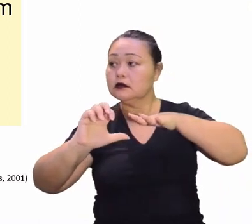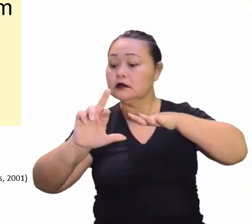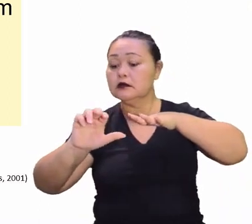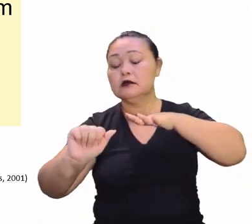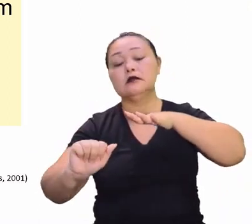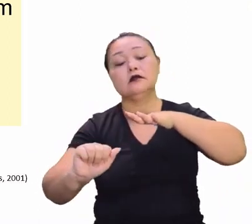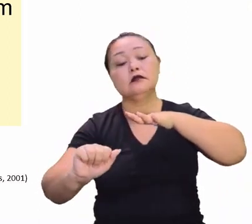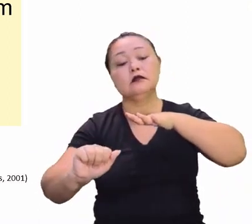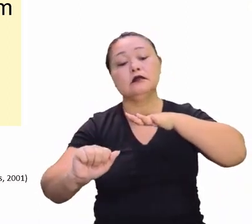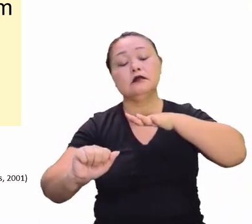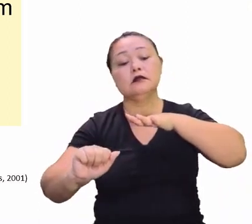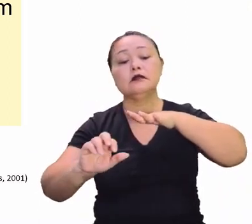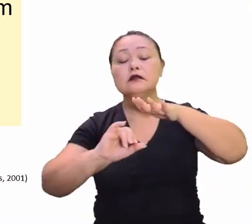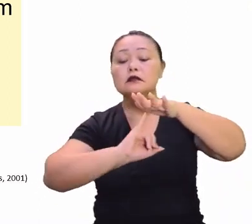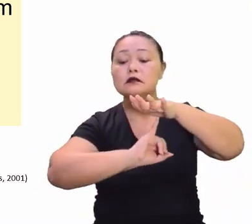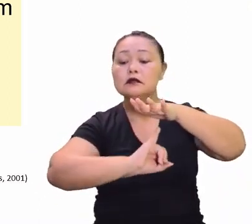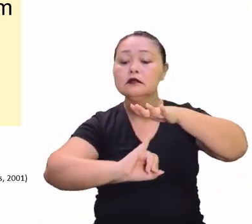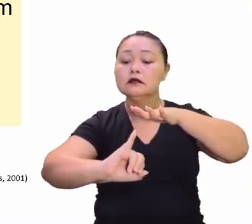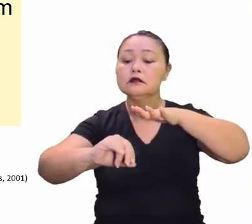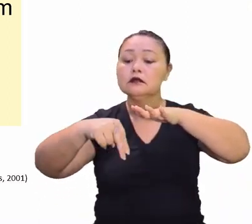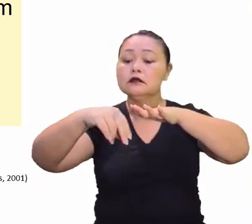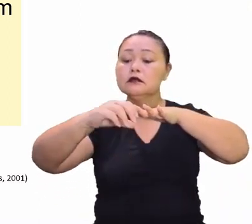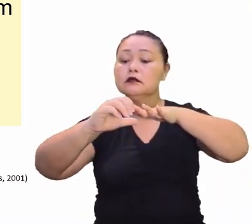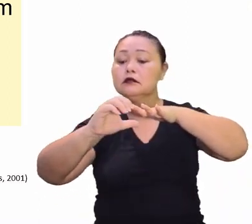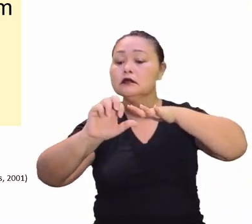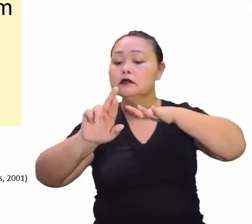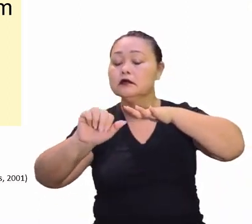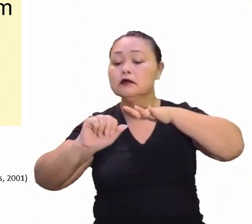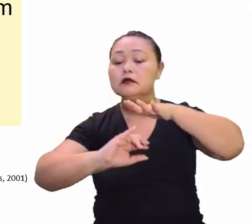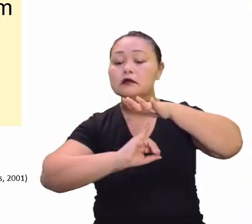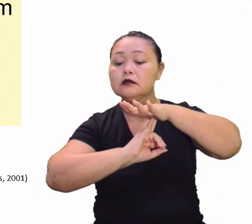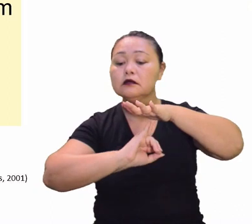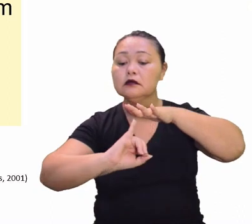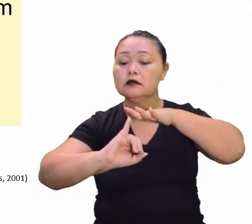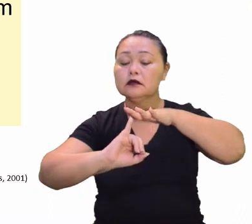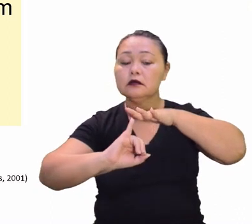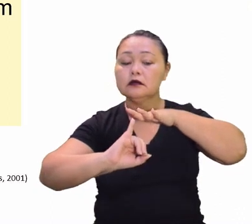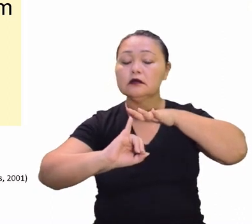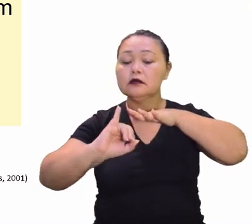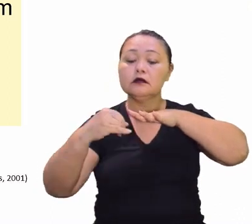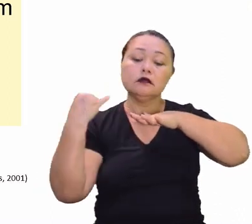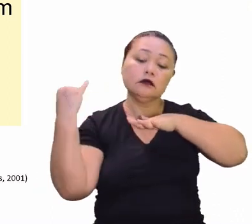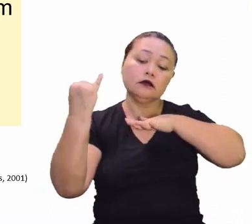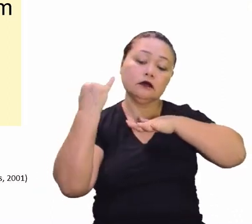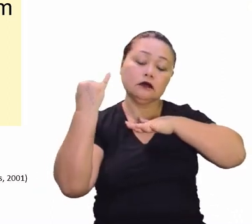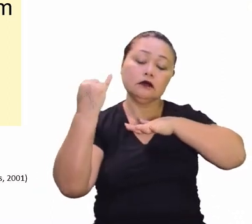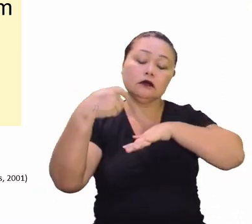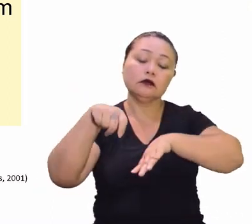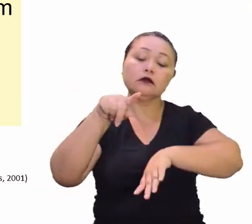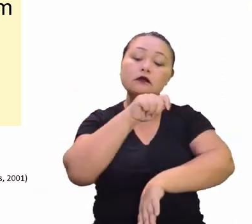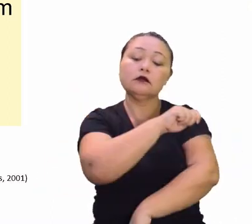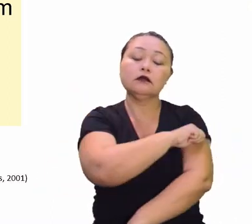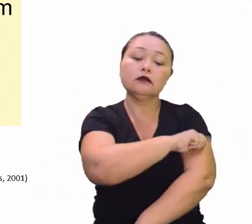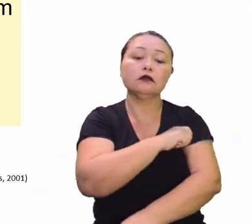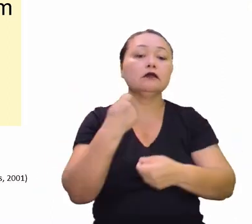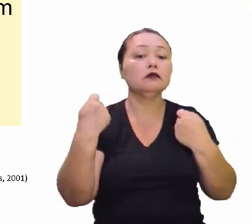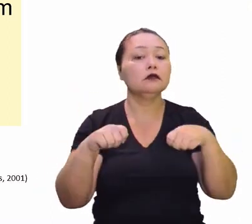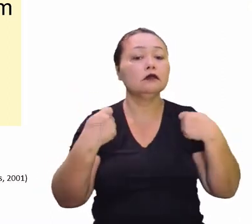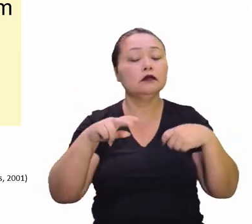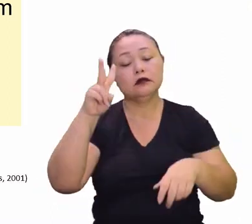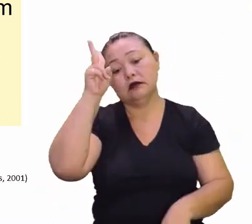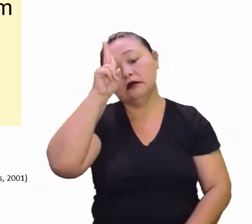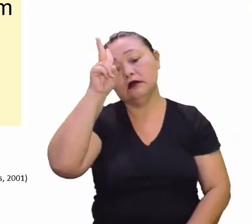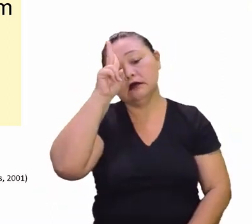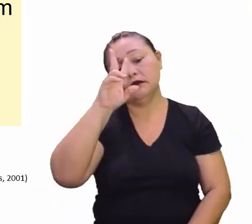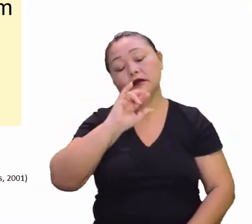Rogério, Oi. quem é o INCRA? É um instituto muito importante que o nosso aluno